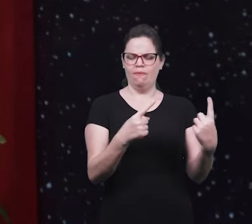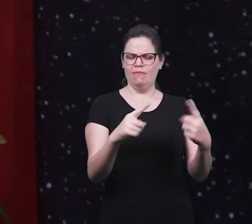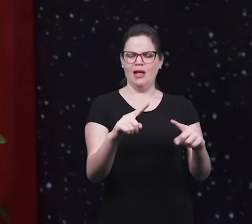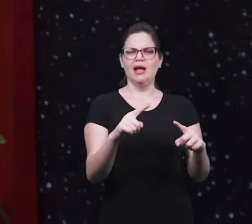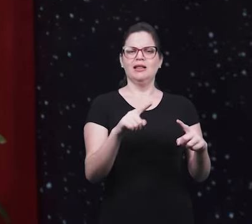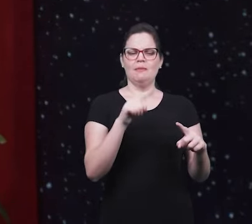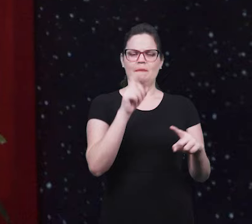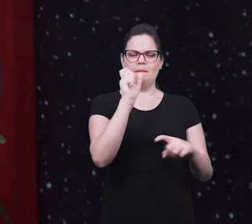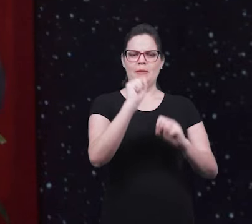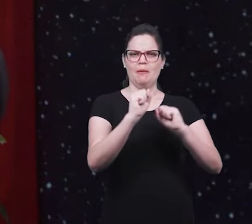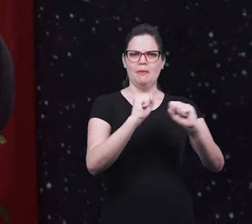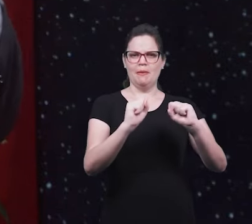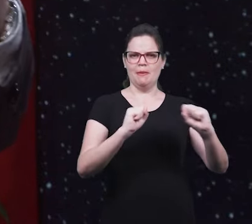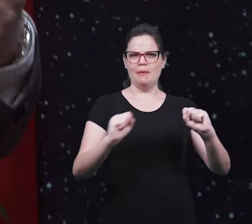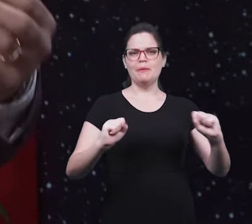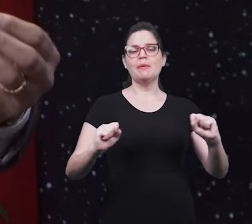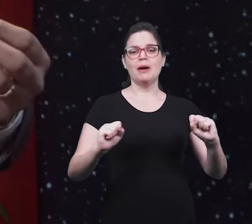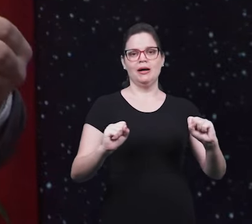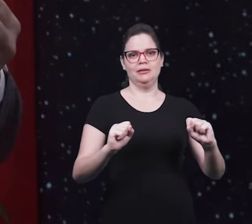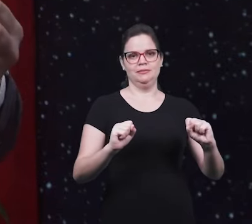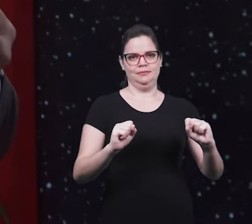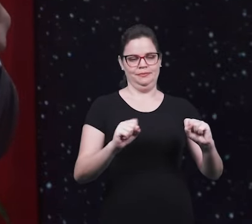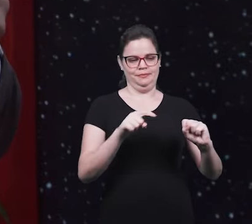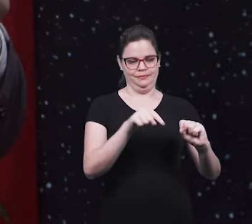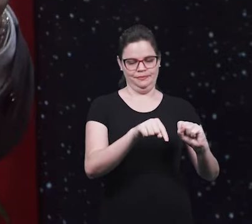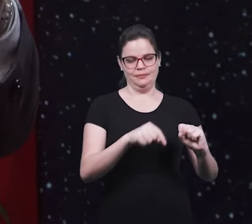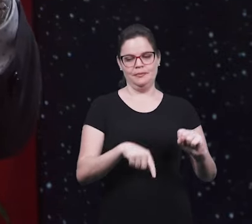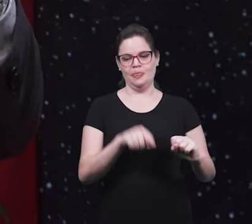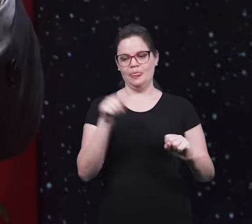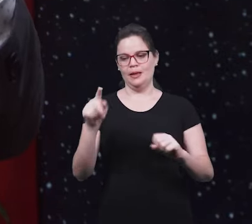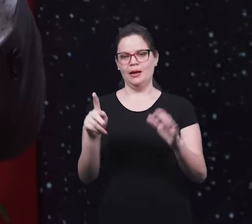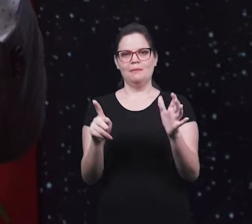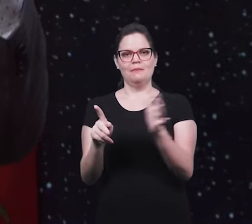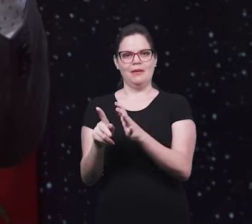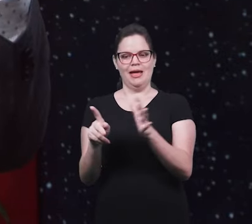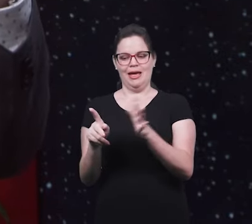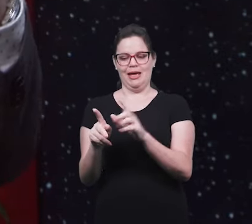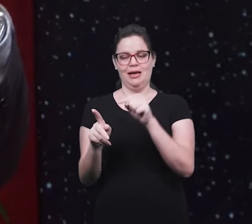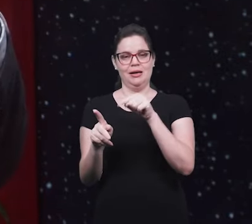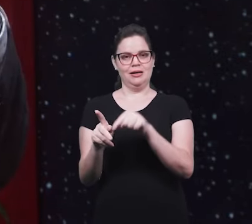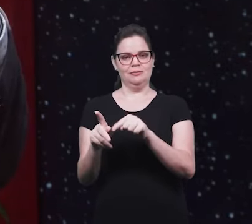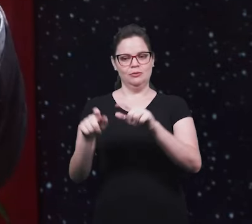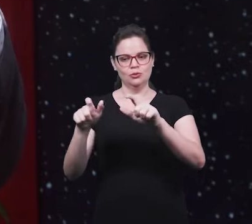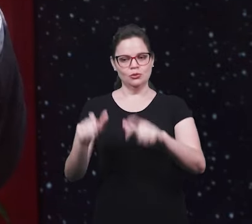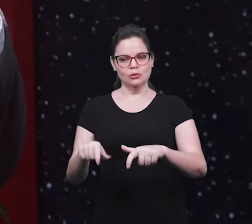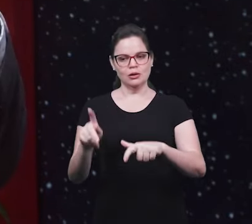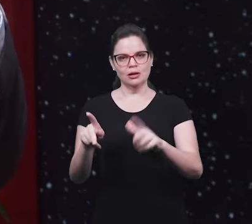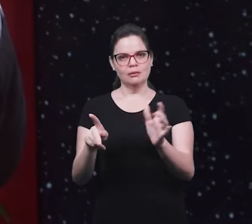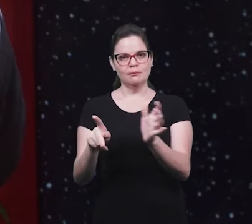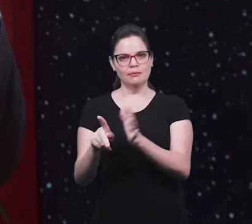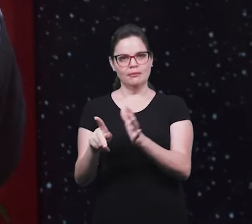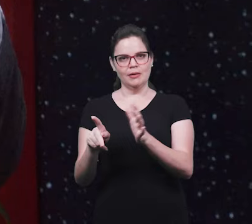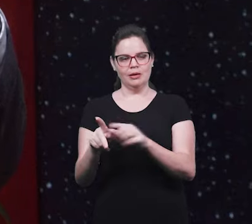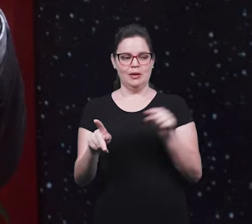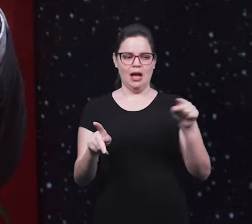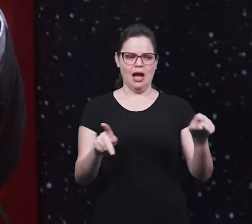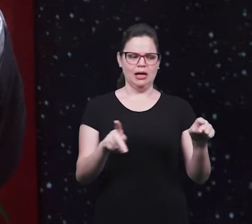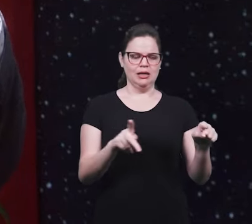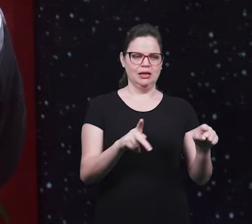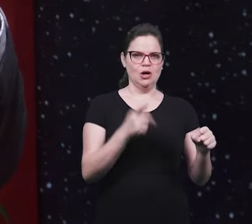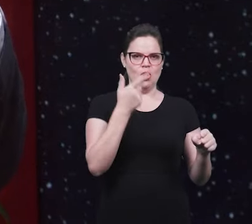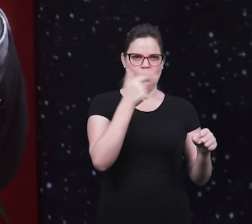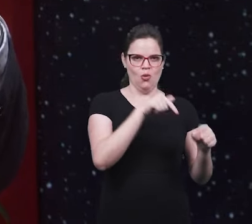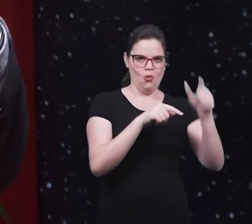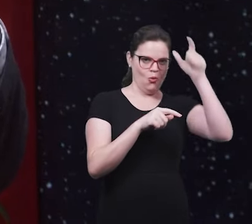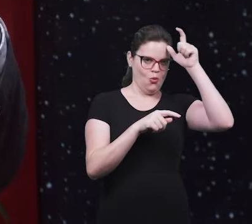né? E em Pérgamo, vejam, o adversário não conseguiu deter a palavra em Éfeso,